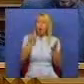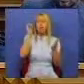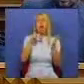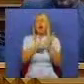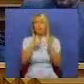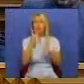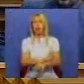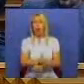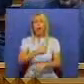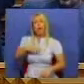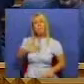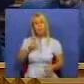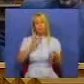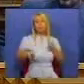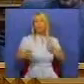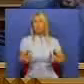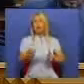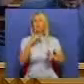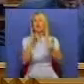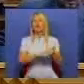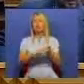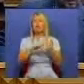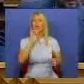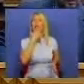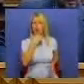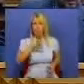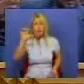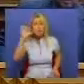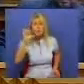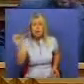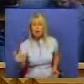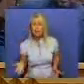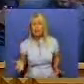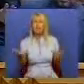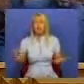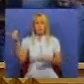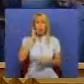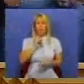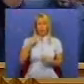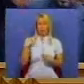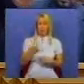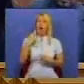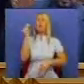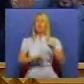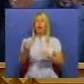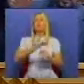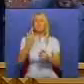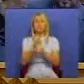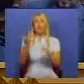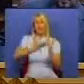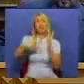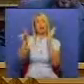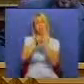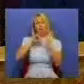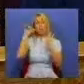passar a ser uma sociedade anónima. Mas ainda não é uma sociedade anónima. Portanto, no dia em que votarmos, porque o decreto-lei não apareceu ainda,